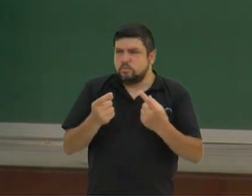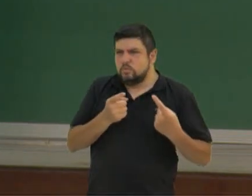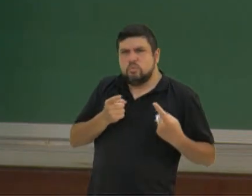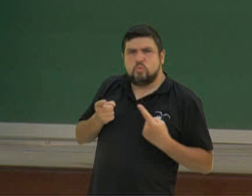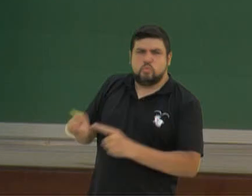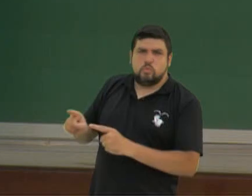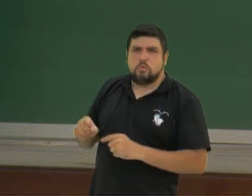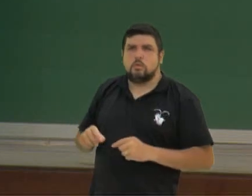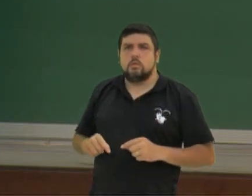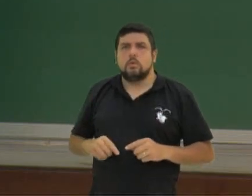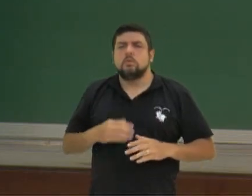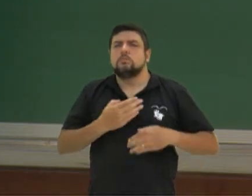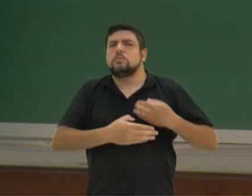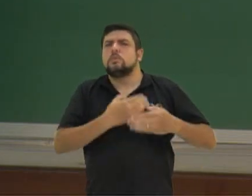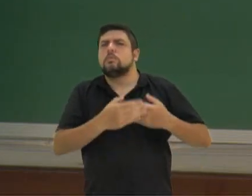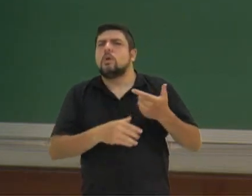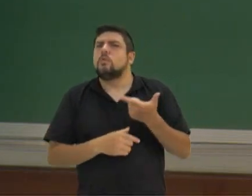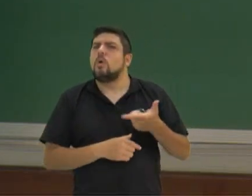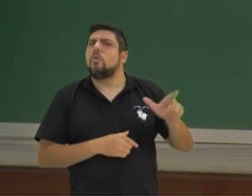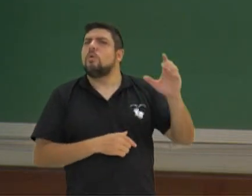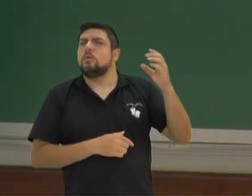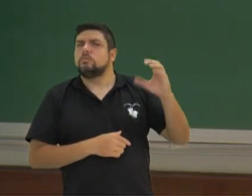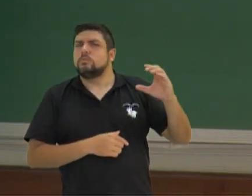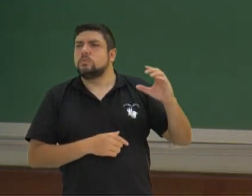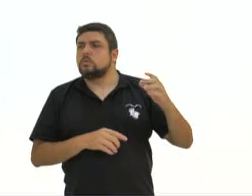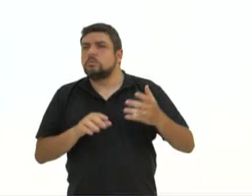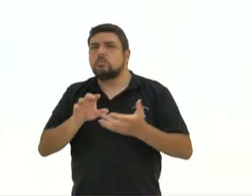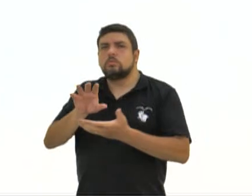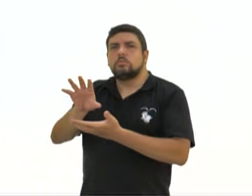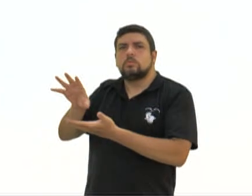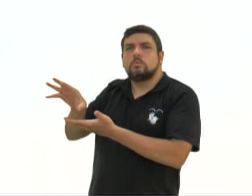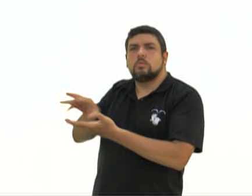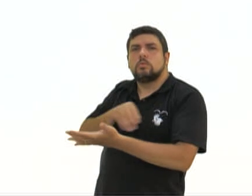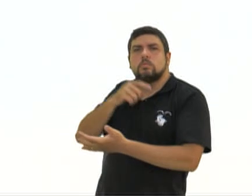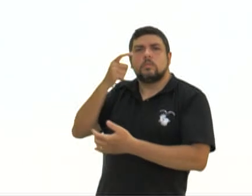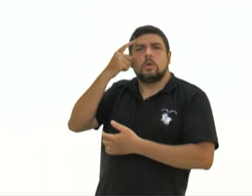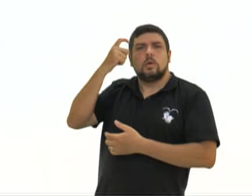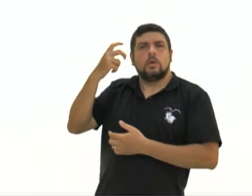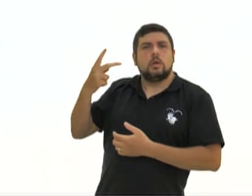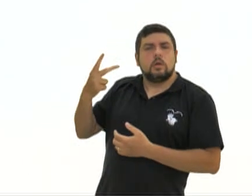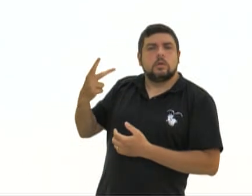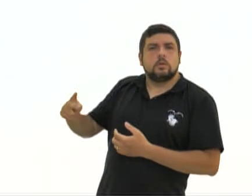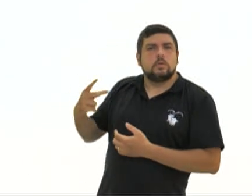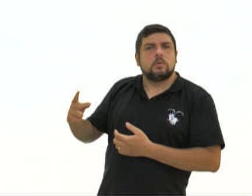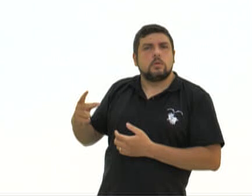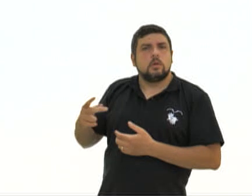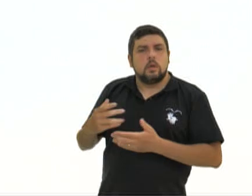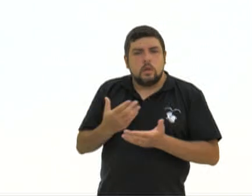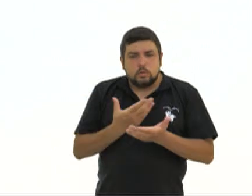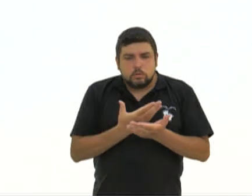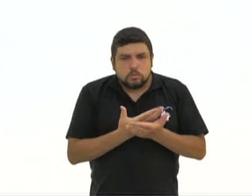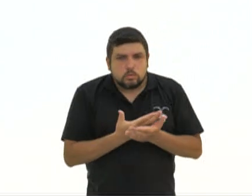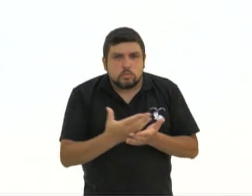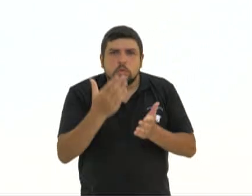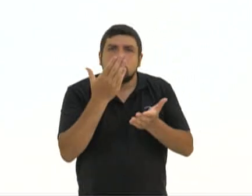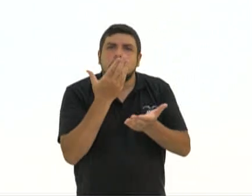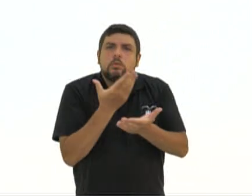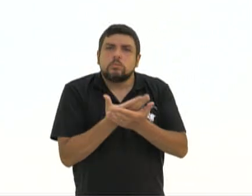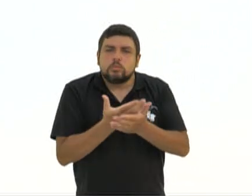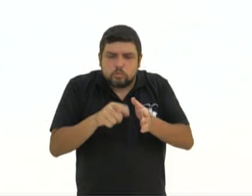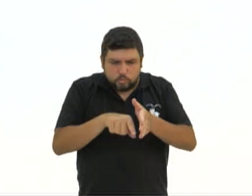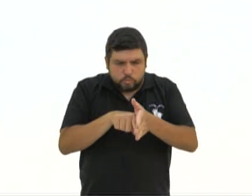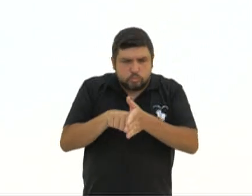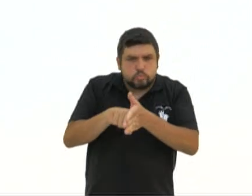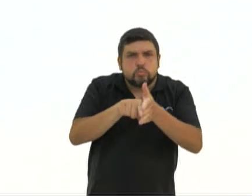que outros cientistas vão utilizar dessa ideia, né, do Copérnico e vão começar a retomar essas ideias e